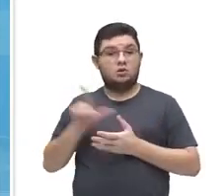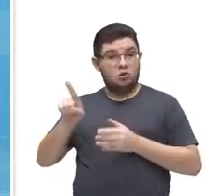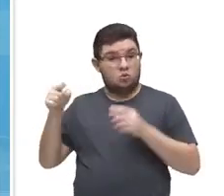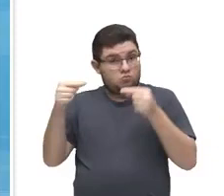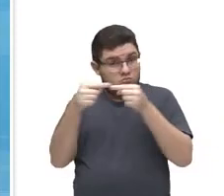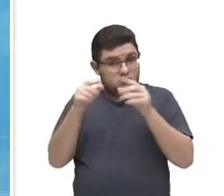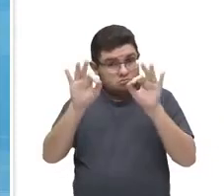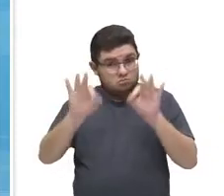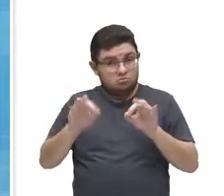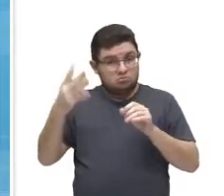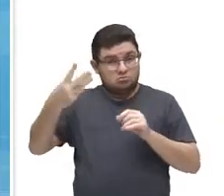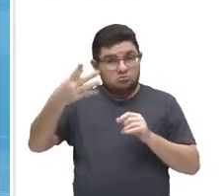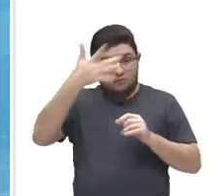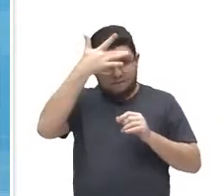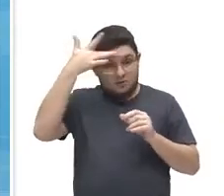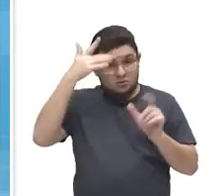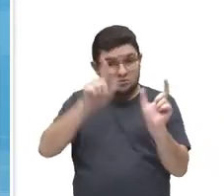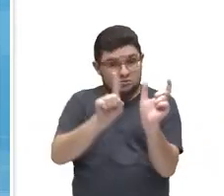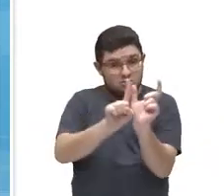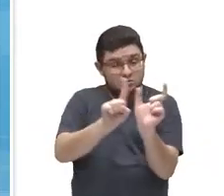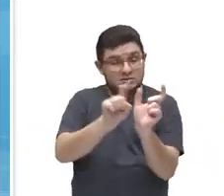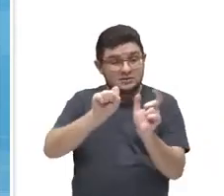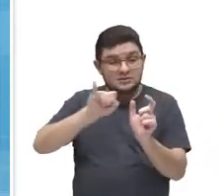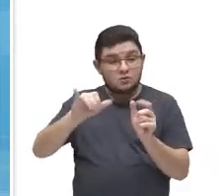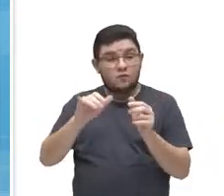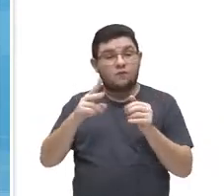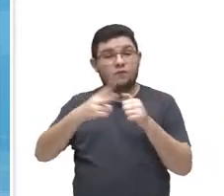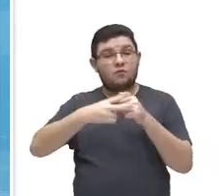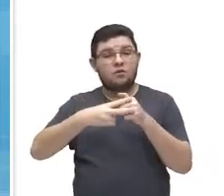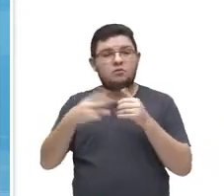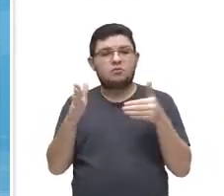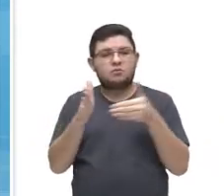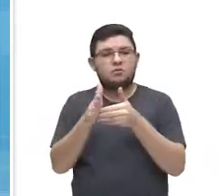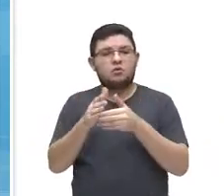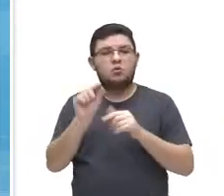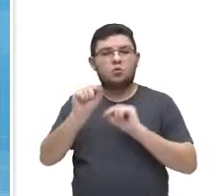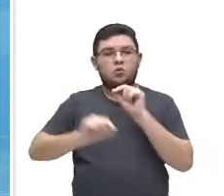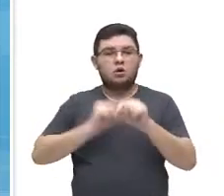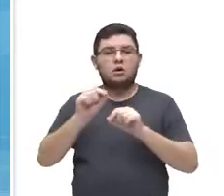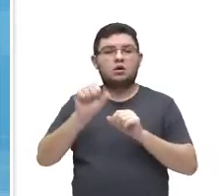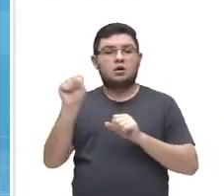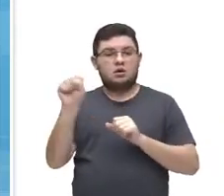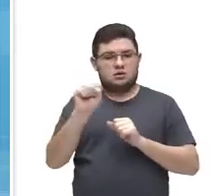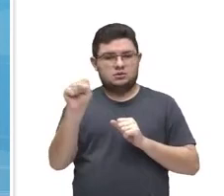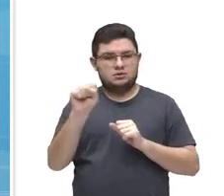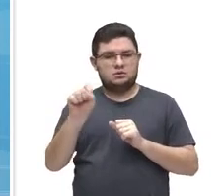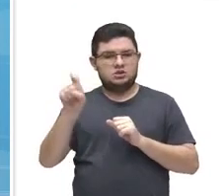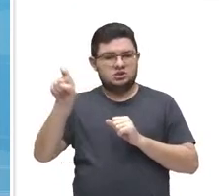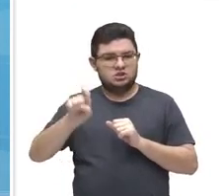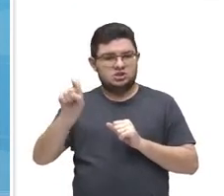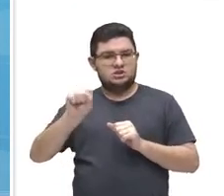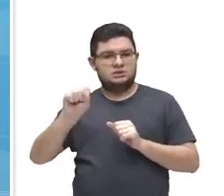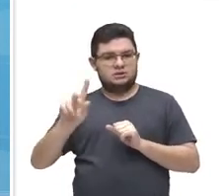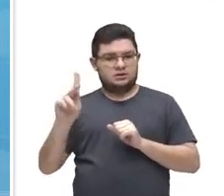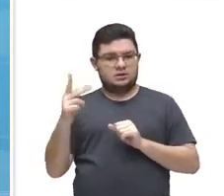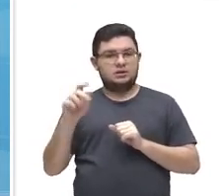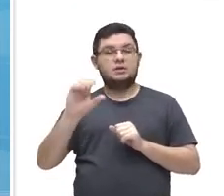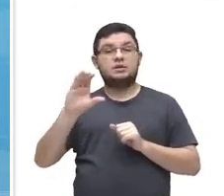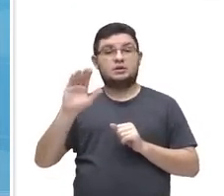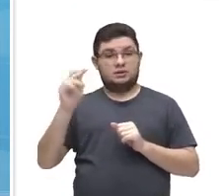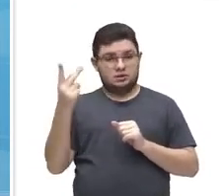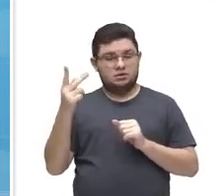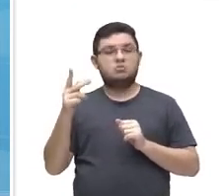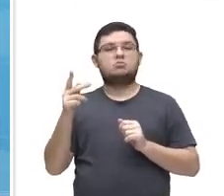singular. Se esse verbo tiver terminação em RI, aliás, em SS, X, SH